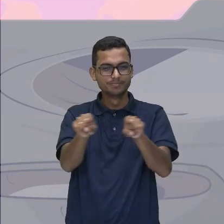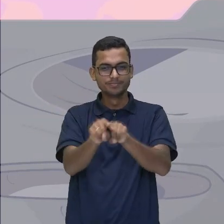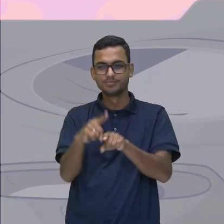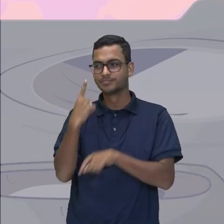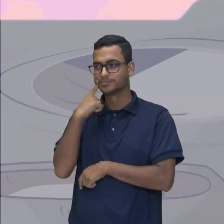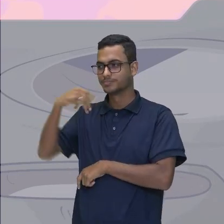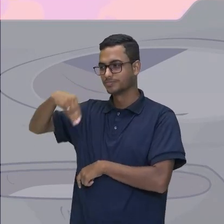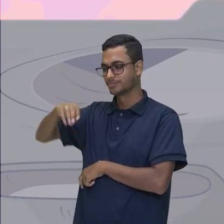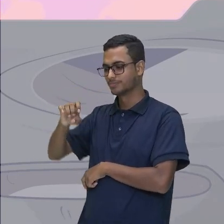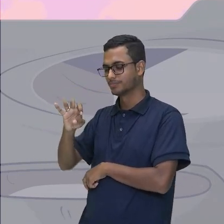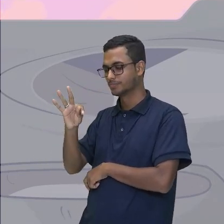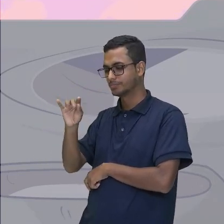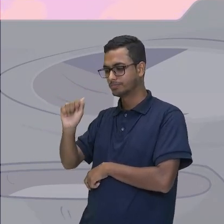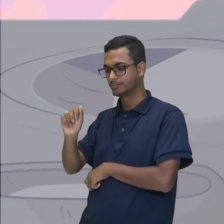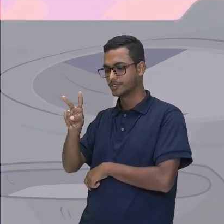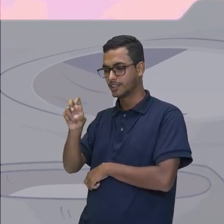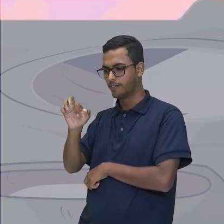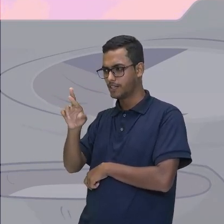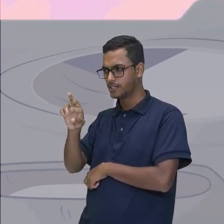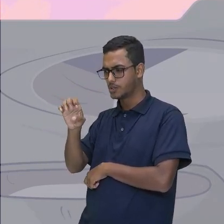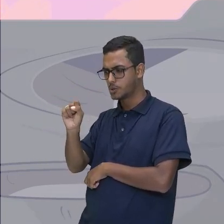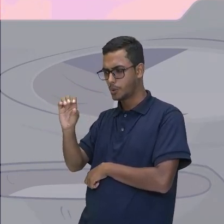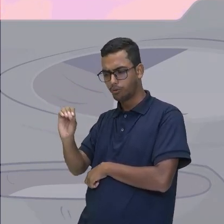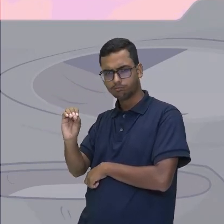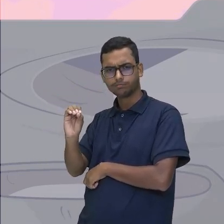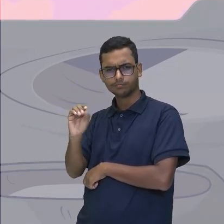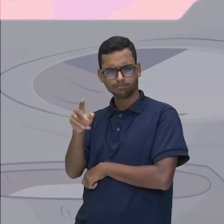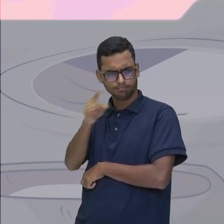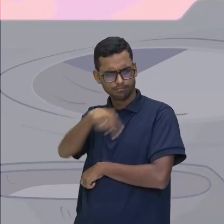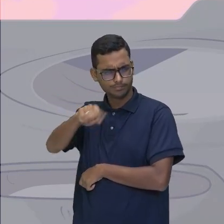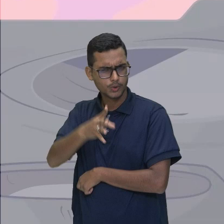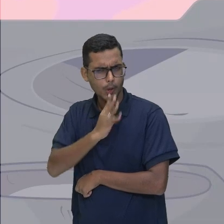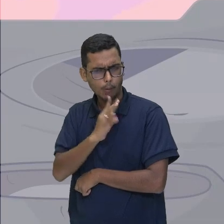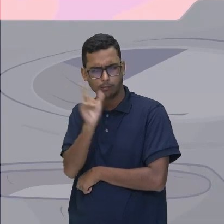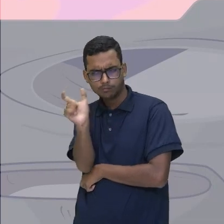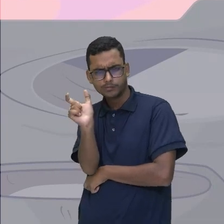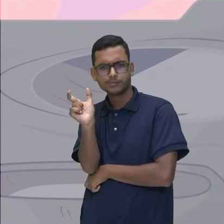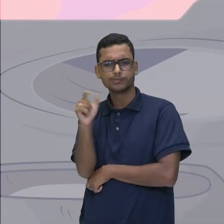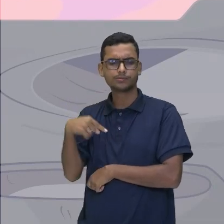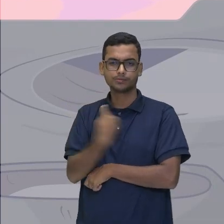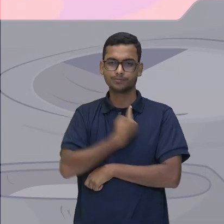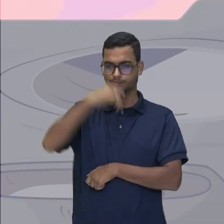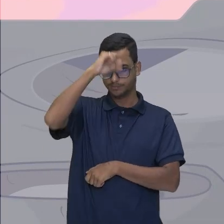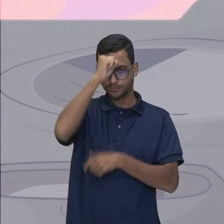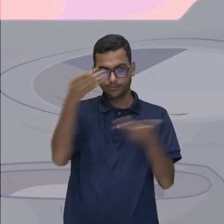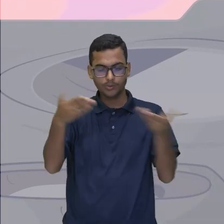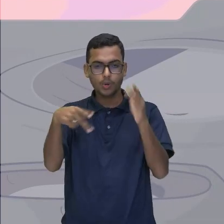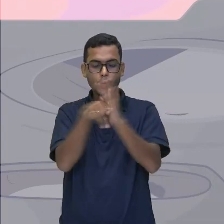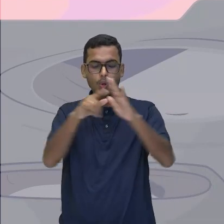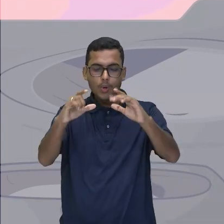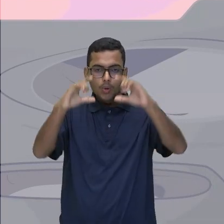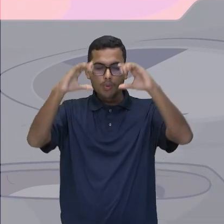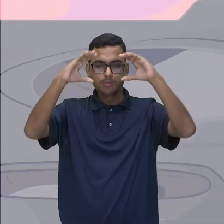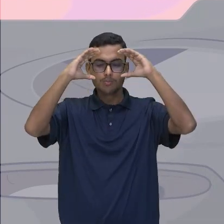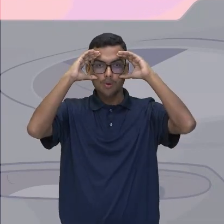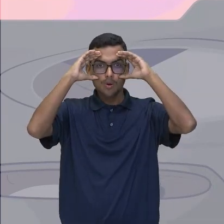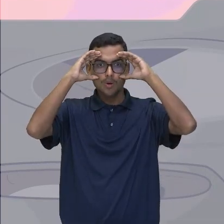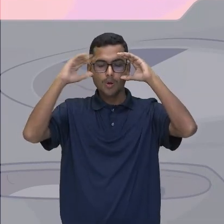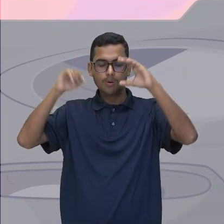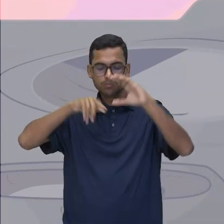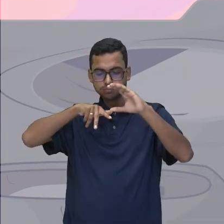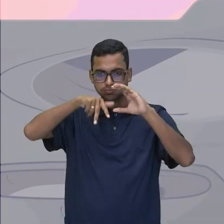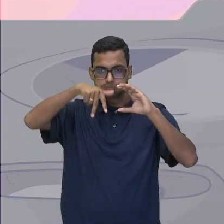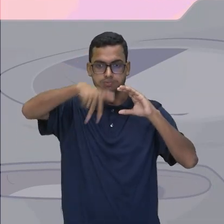o metaverso? É isso que a gente vai ver um pouquinho sobre esse assunto hoje. Mas antes da gente falar sobre ele, nós vamos